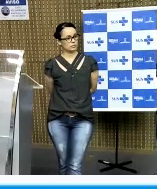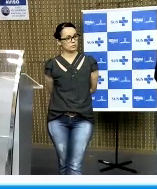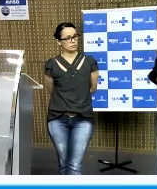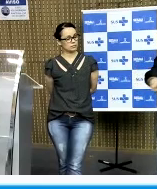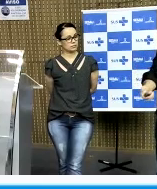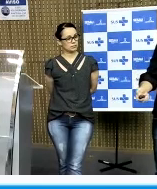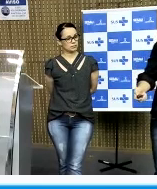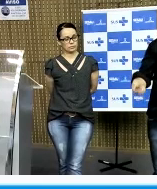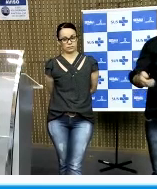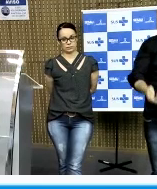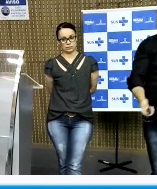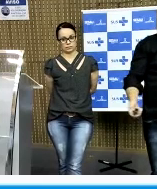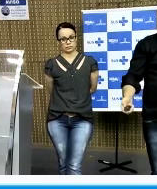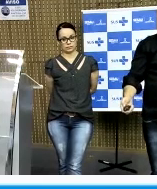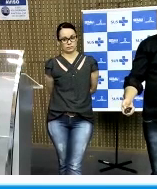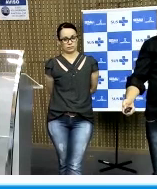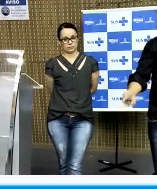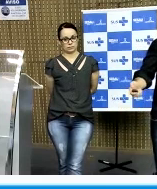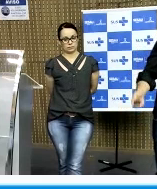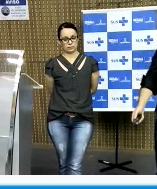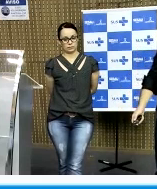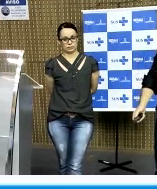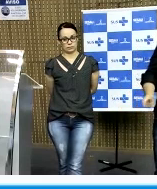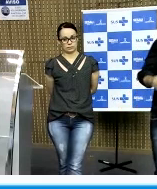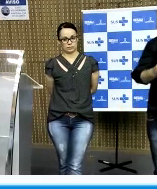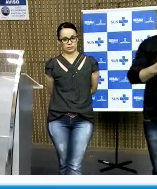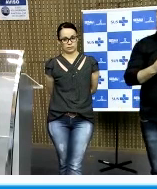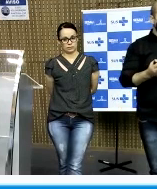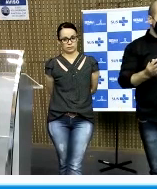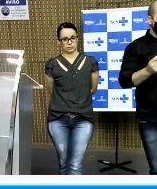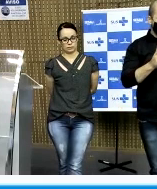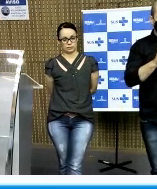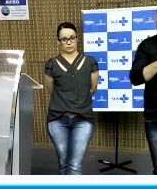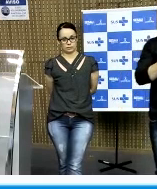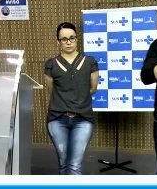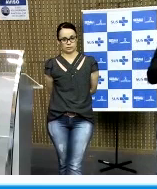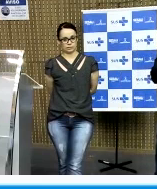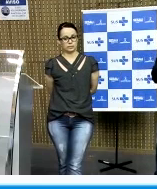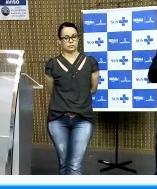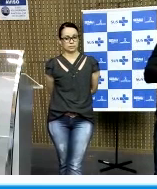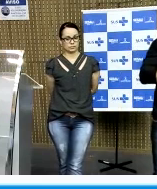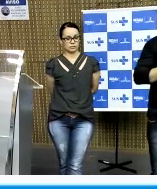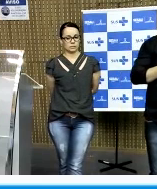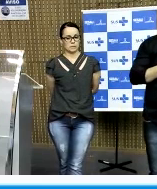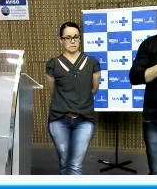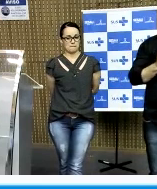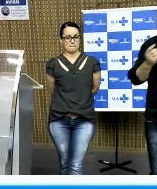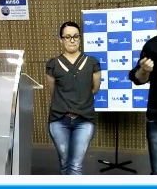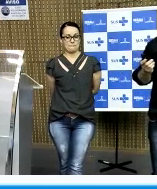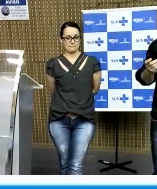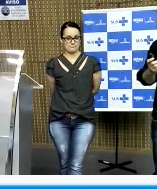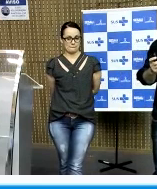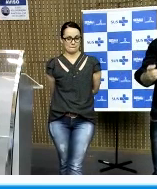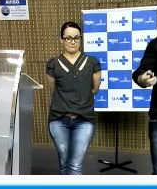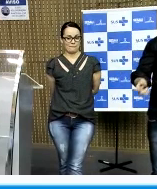e registrado. As estratégias. A nossa consulta de gestante é que foi julgado que a gente tem esse indicador